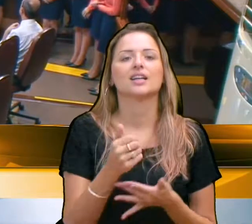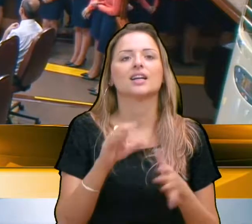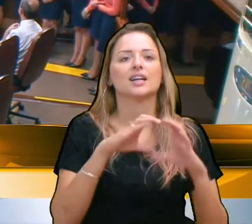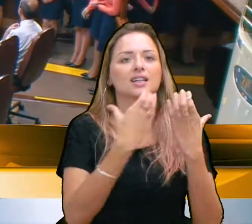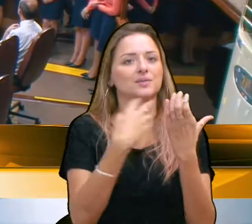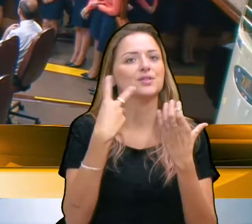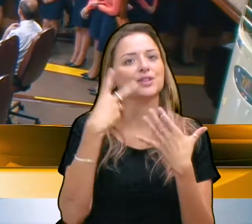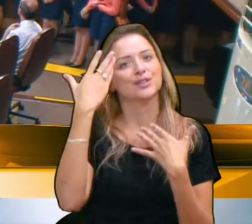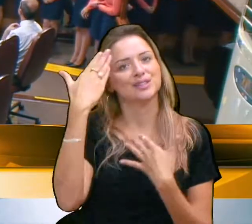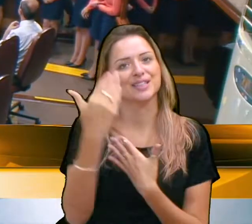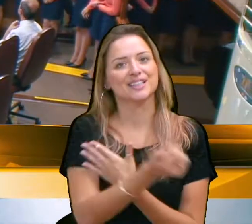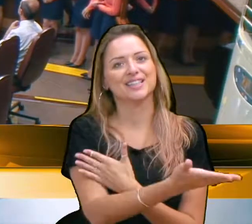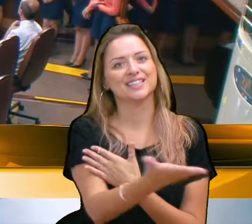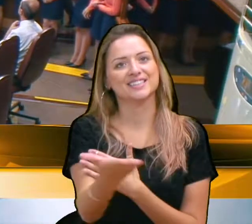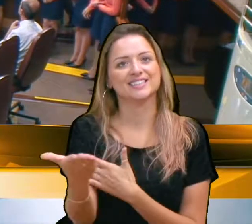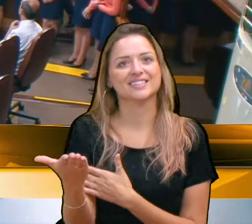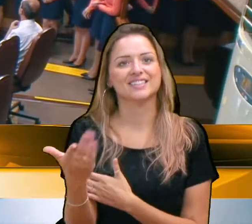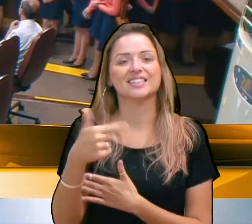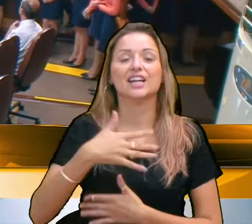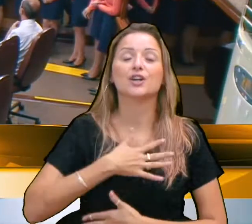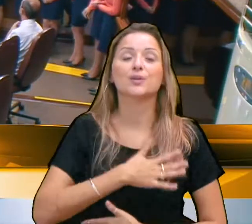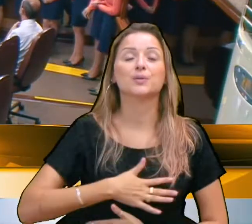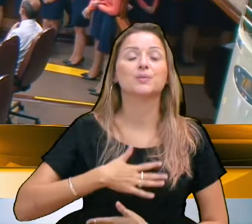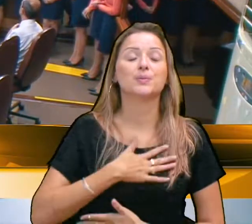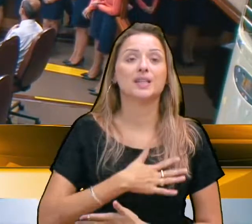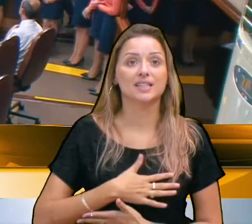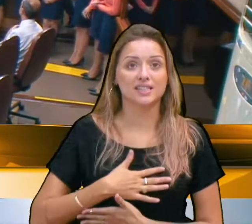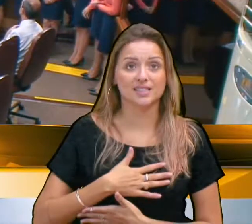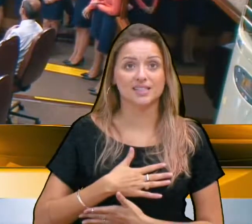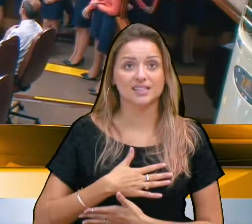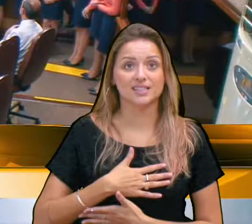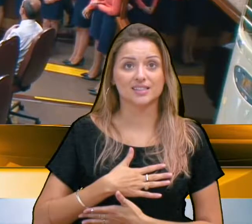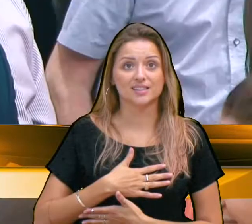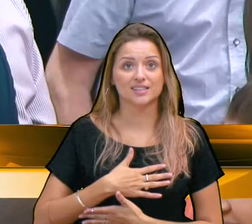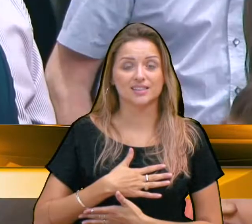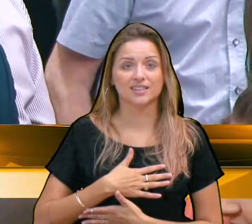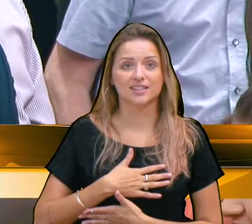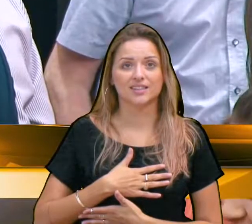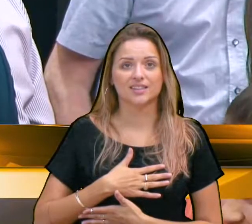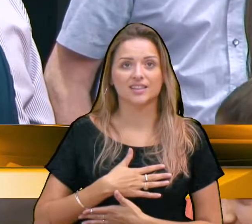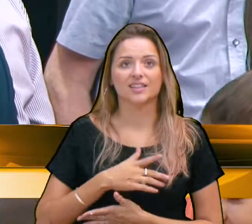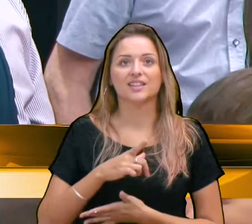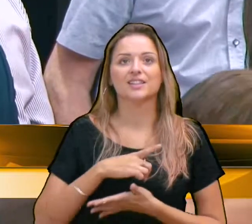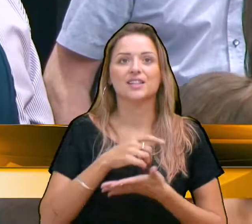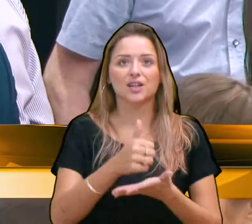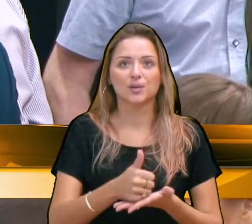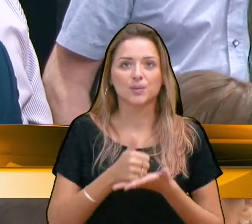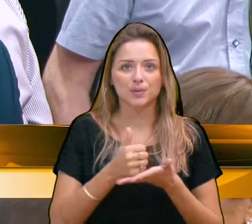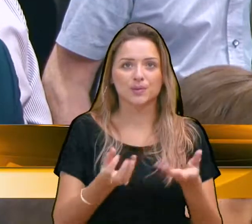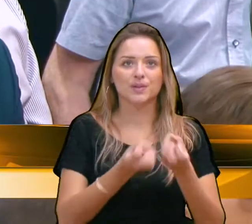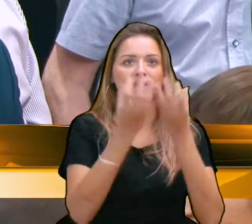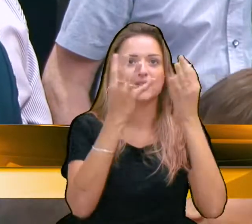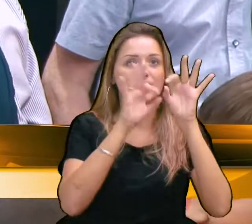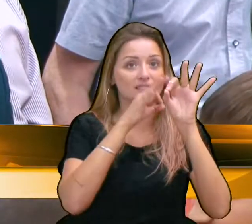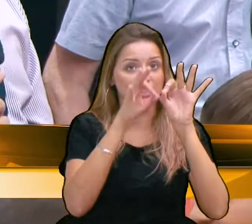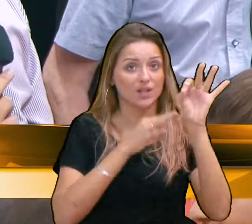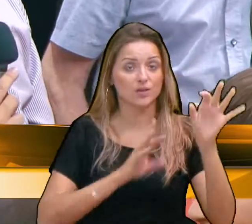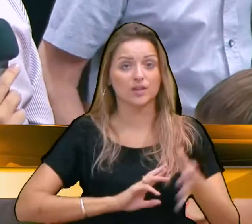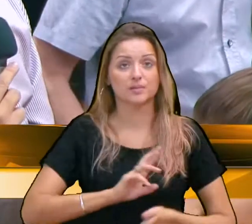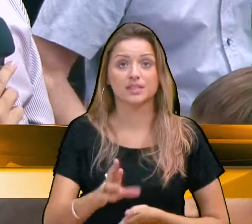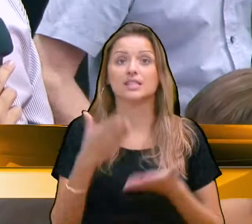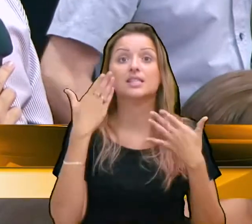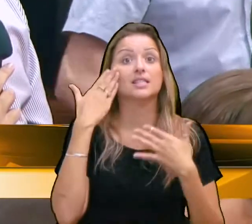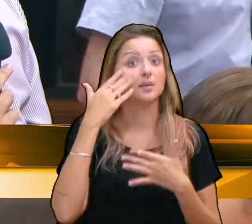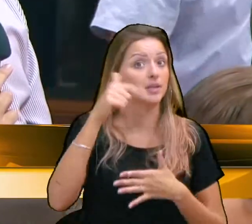de vocês. Aquilo que a gente conversou na sala da presidência, empolguem, espalhem o nome da cidade, a Festa da Uva. Saibam que aqui